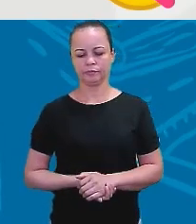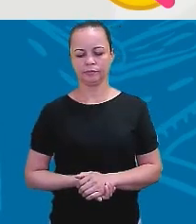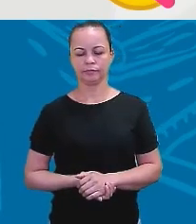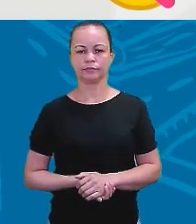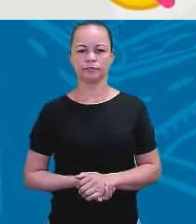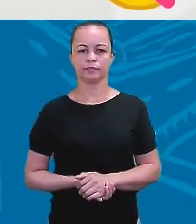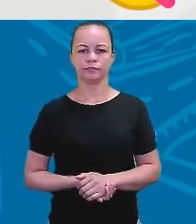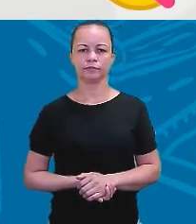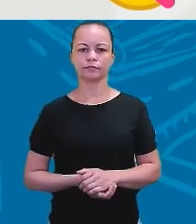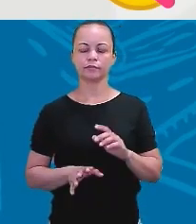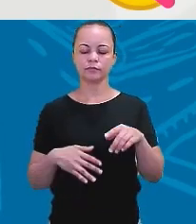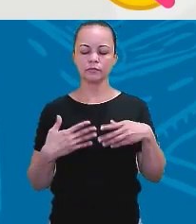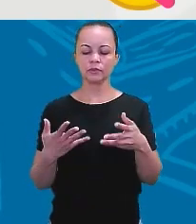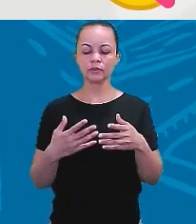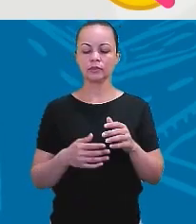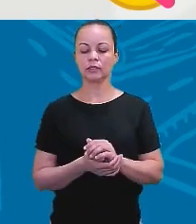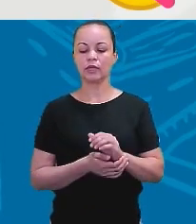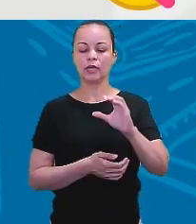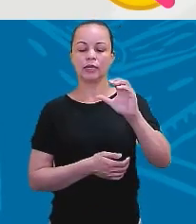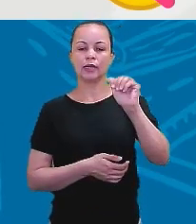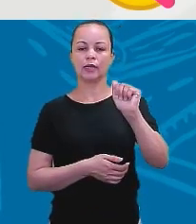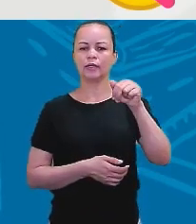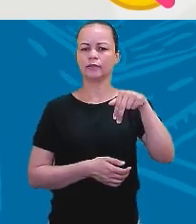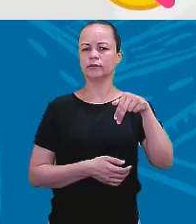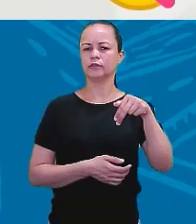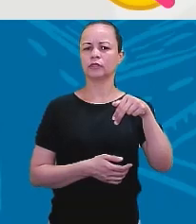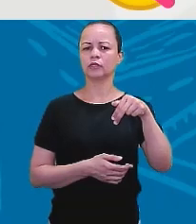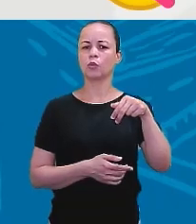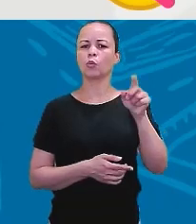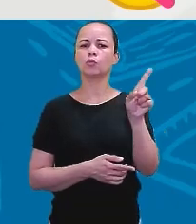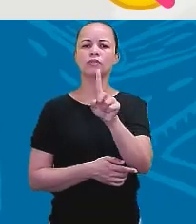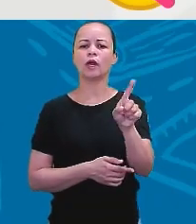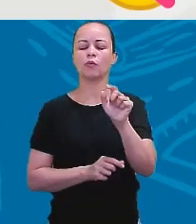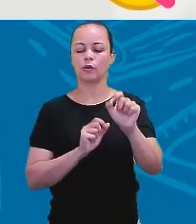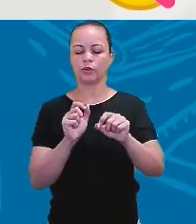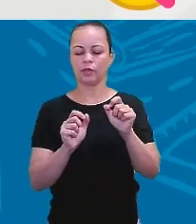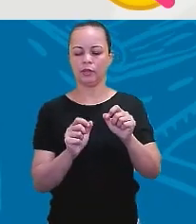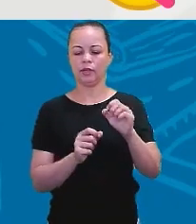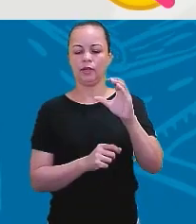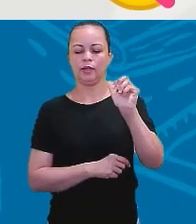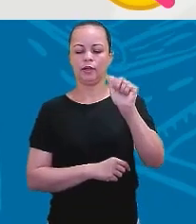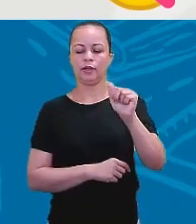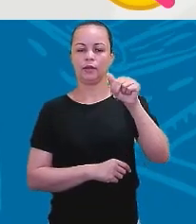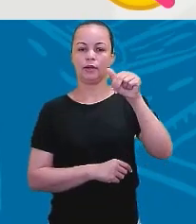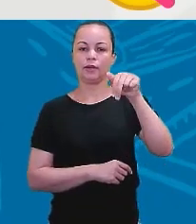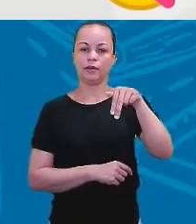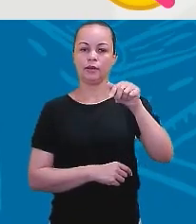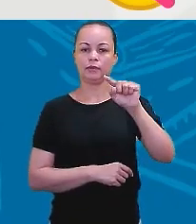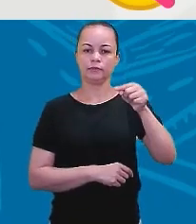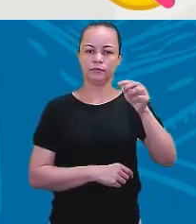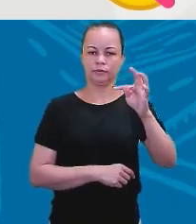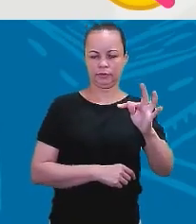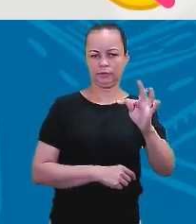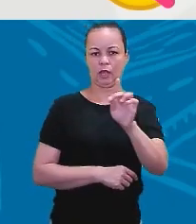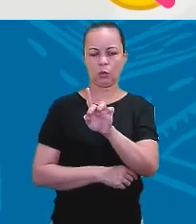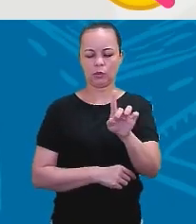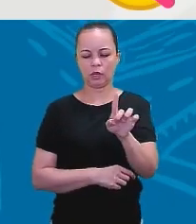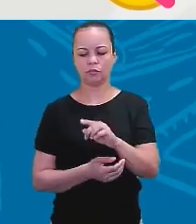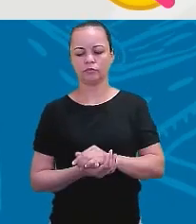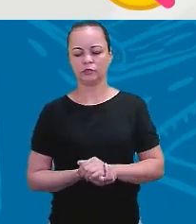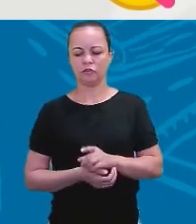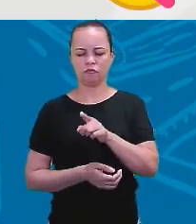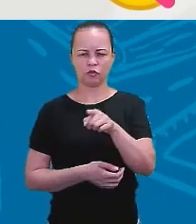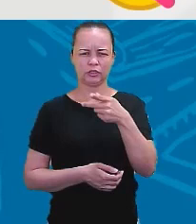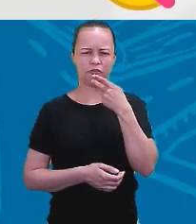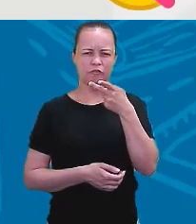afirmativo. Qual a negativa de can? Can't. Então, ó, você fala francês. Não fala? He